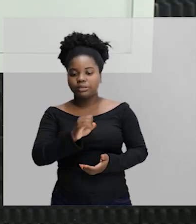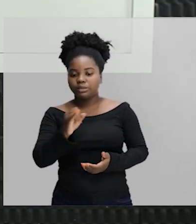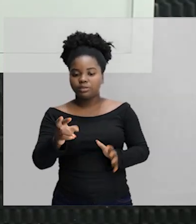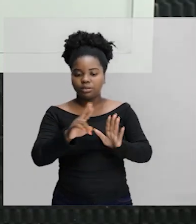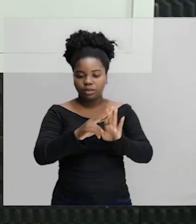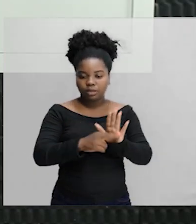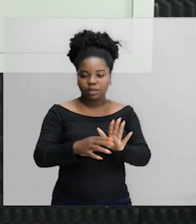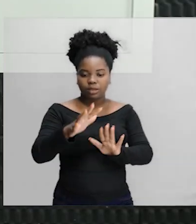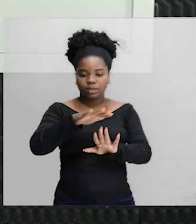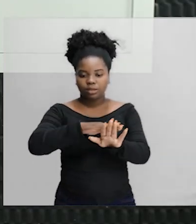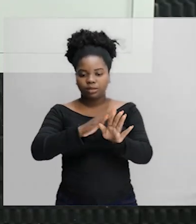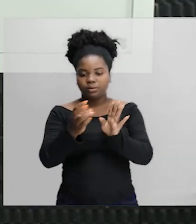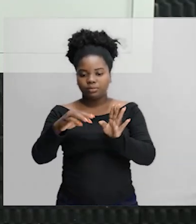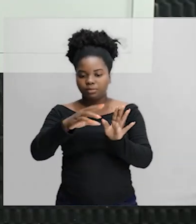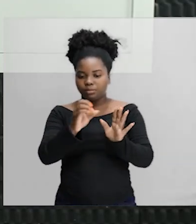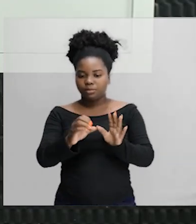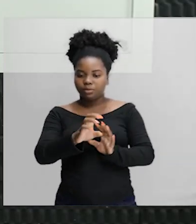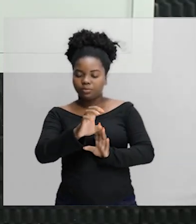força,